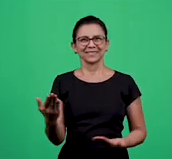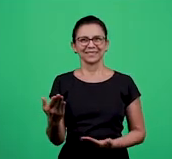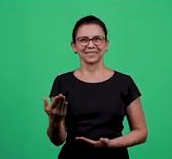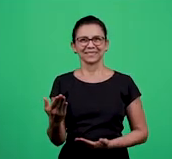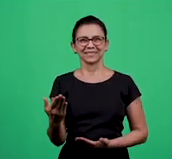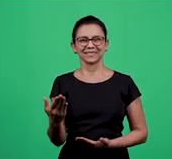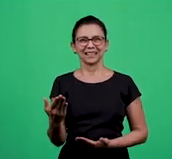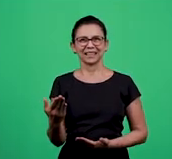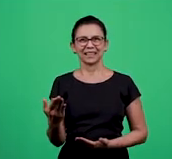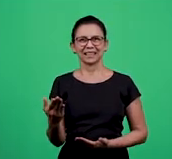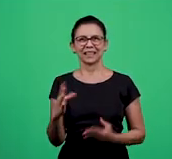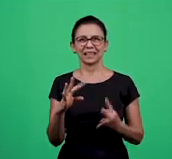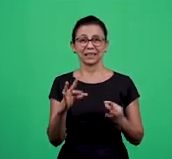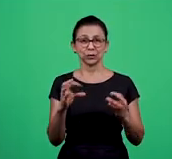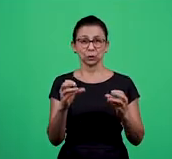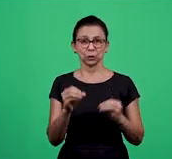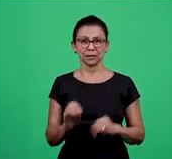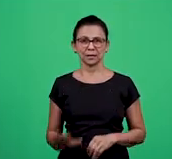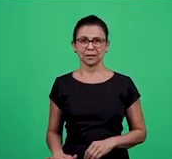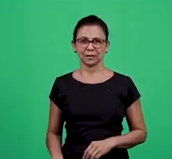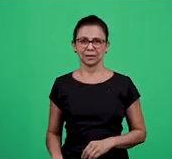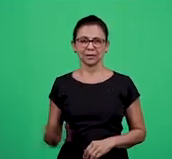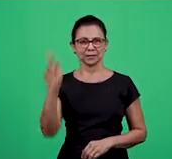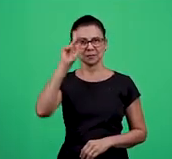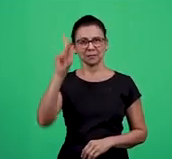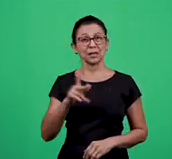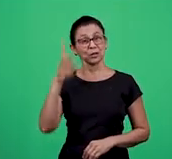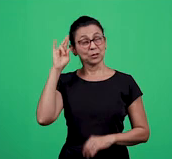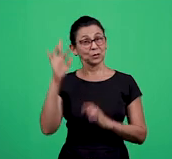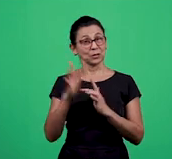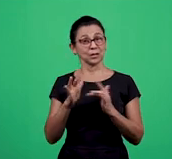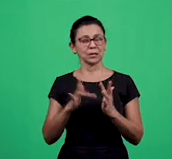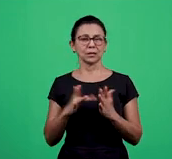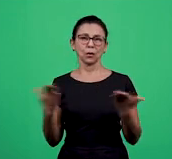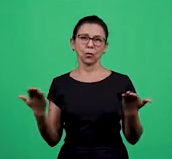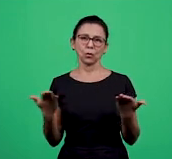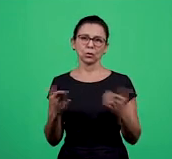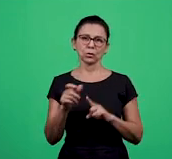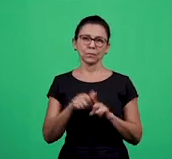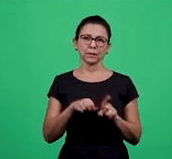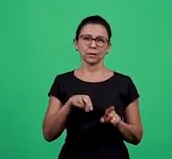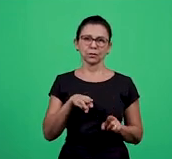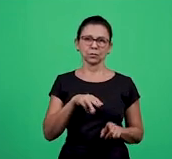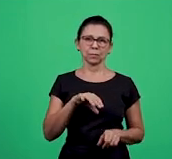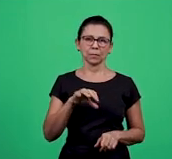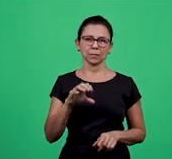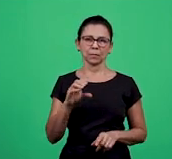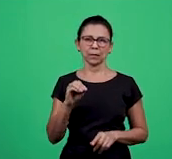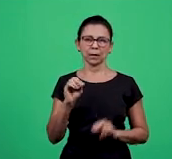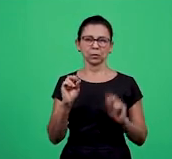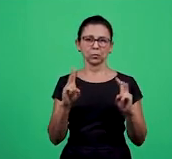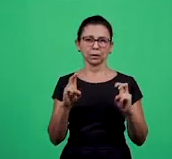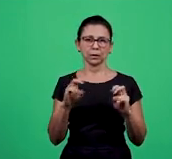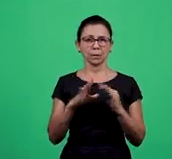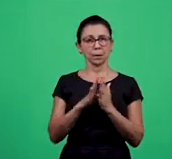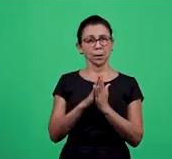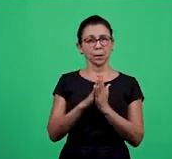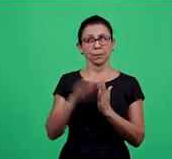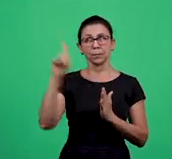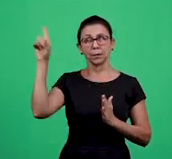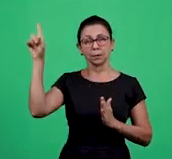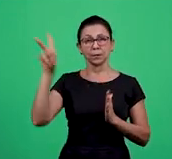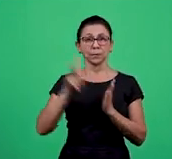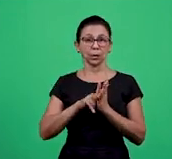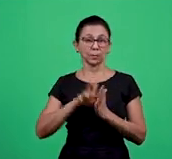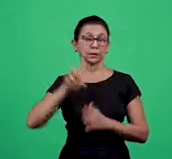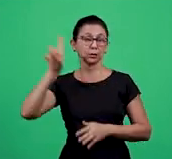cumprimentar as nossas amadas crianças com a paz do Senhor Jesus. O tema deste mês é Bíblia, a